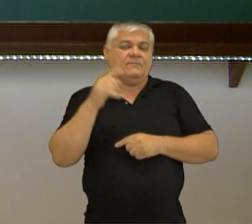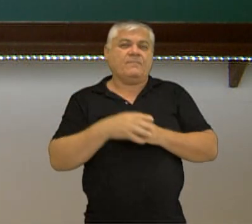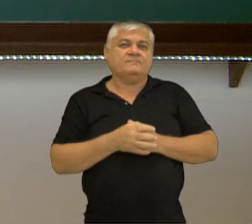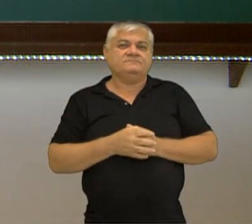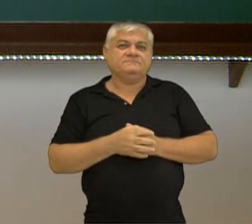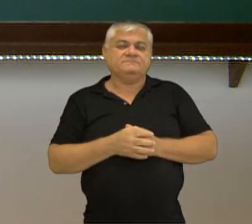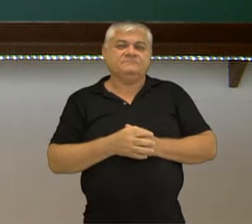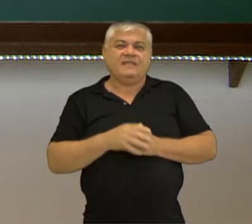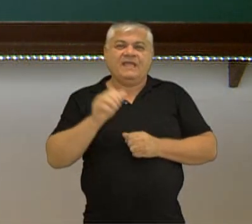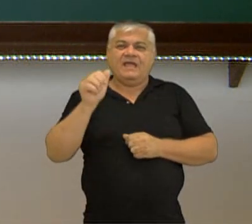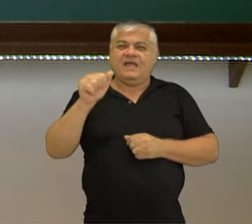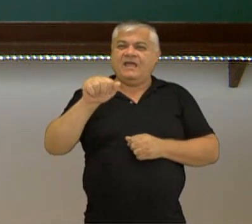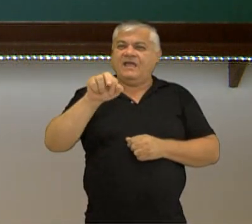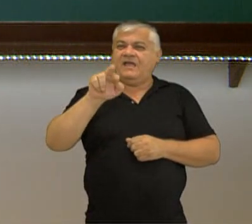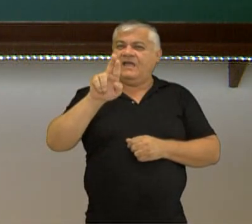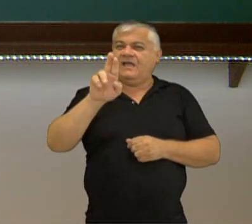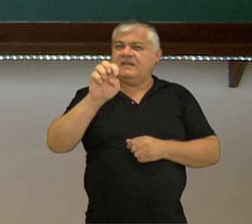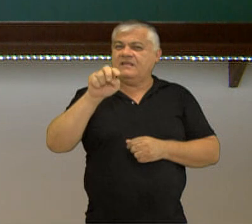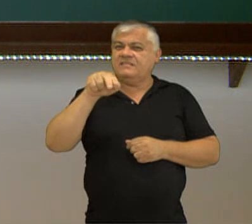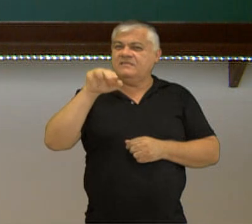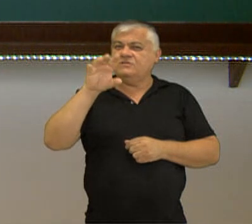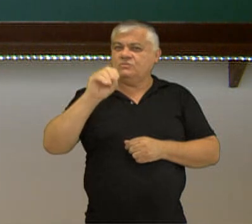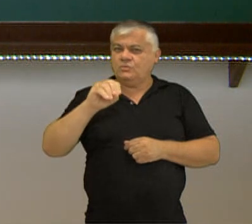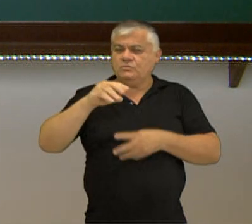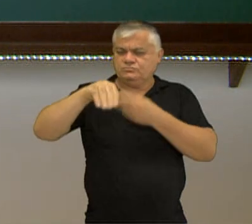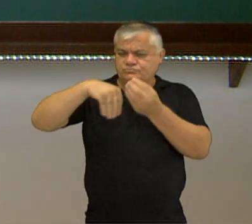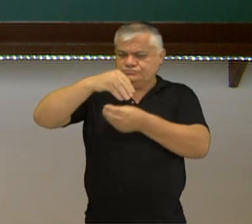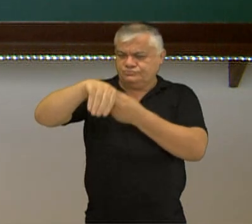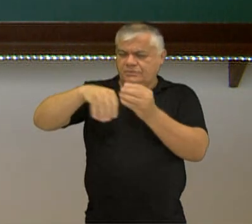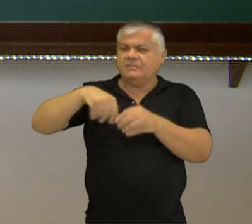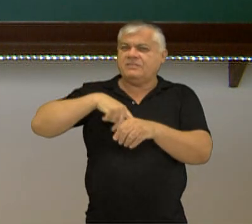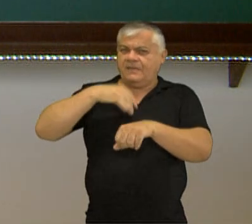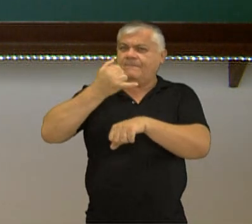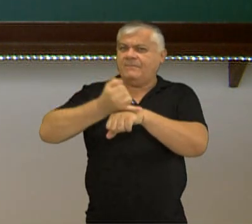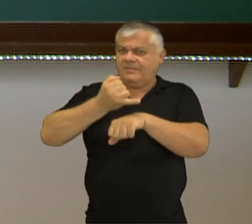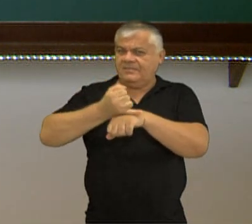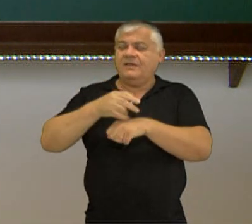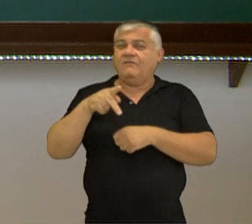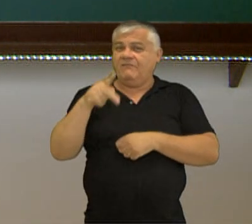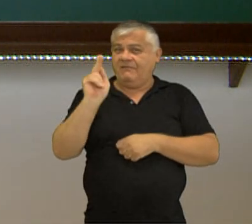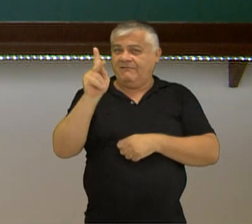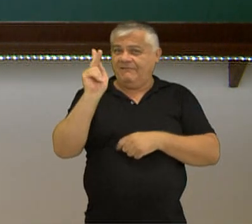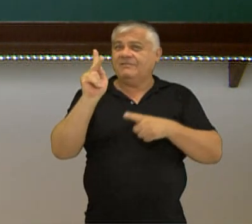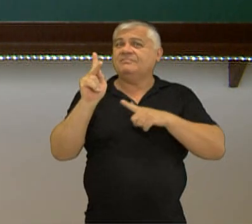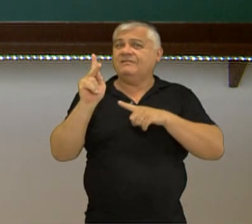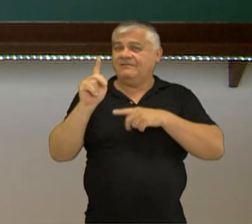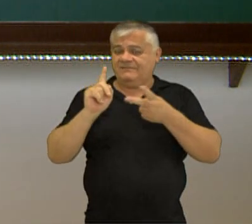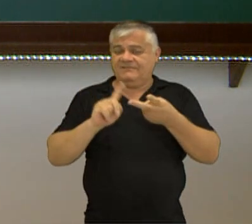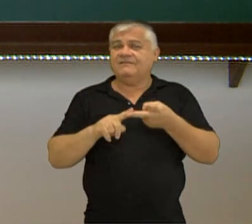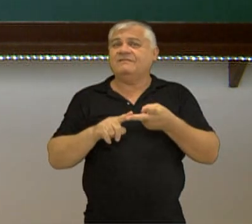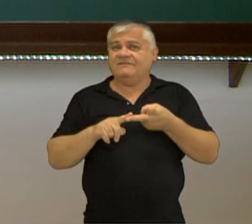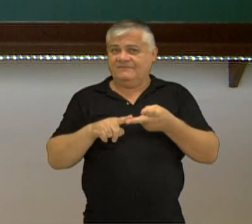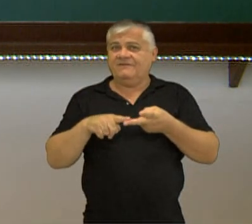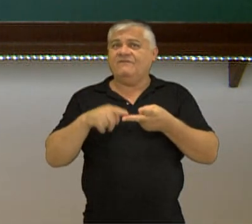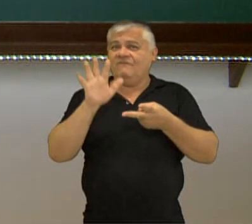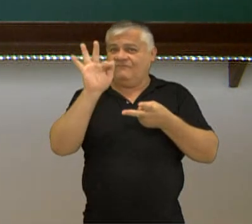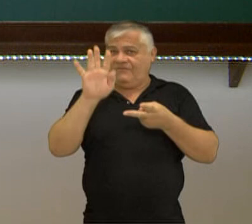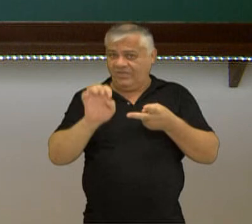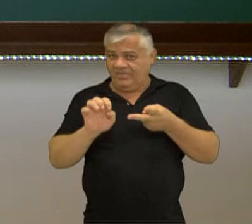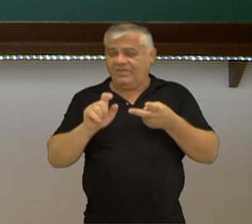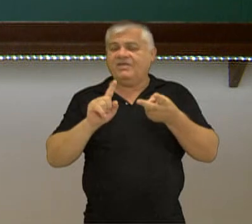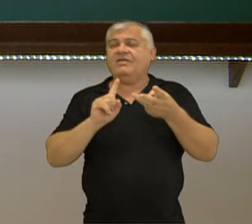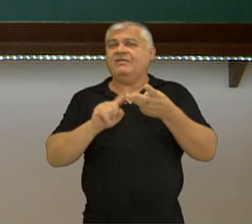aqui no arenito nós encontramos metais, potássio, né? Nós encontramos aqui o ferro,